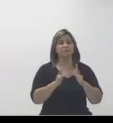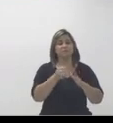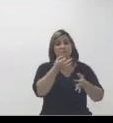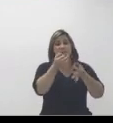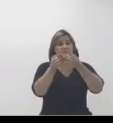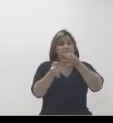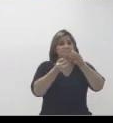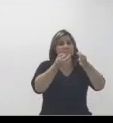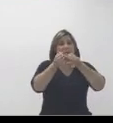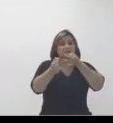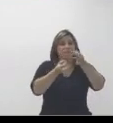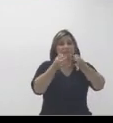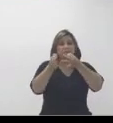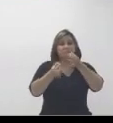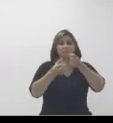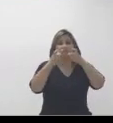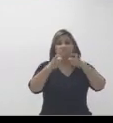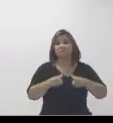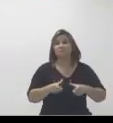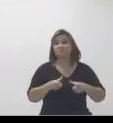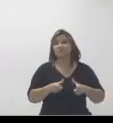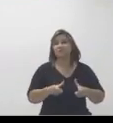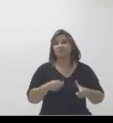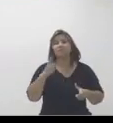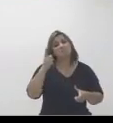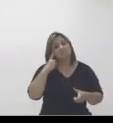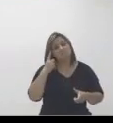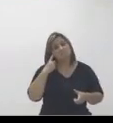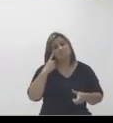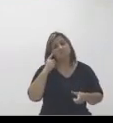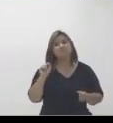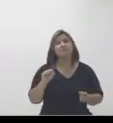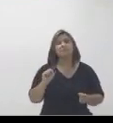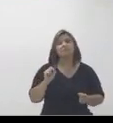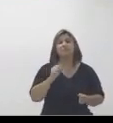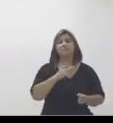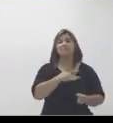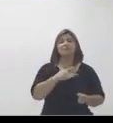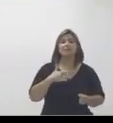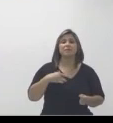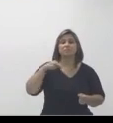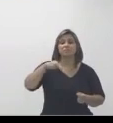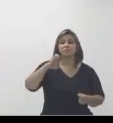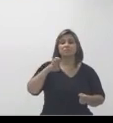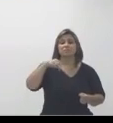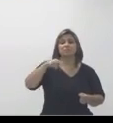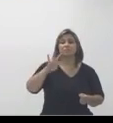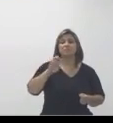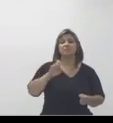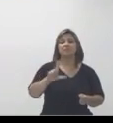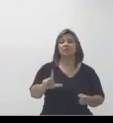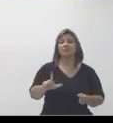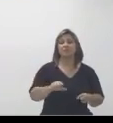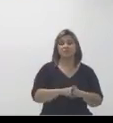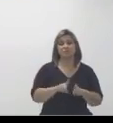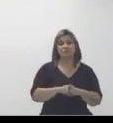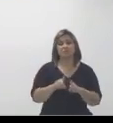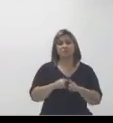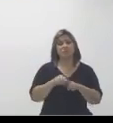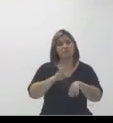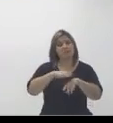agora de um espaço específico para pensar a questão de saúde mental que léo pode trazer depois com mais